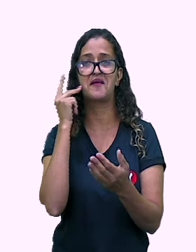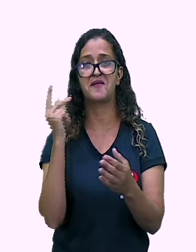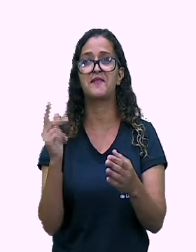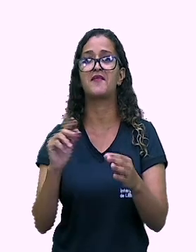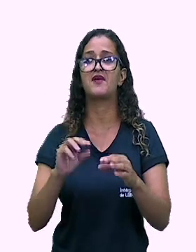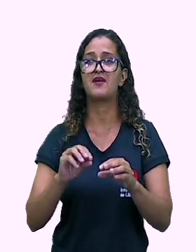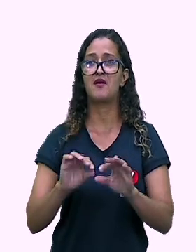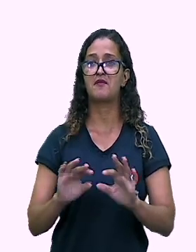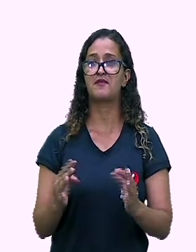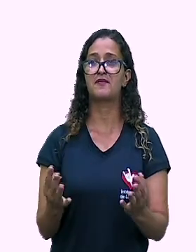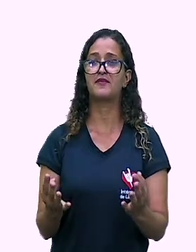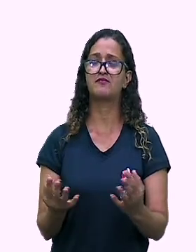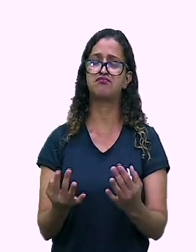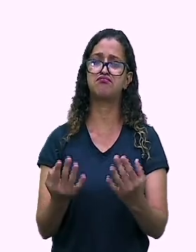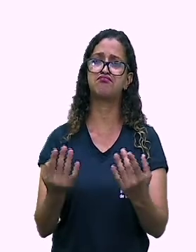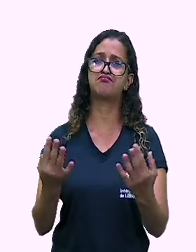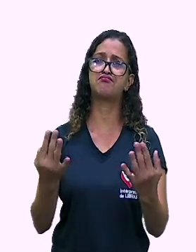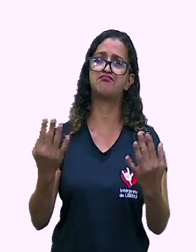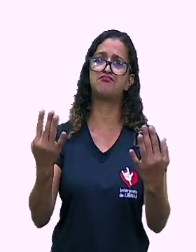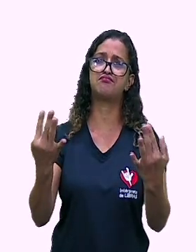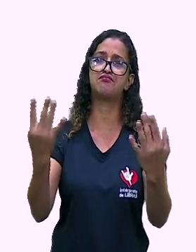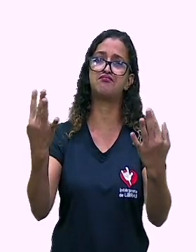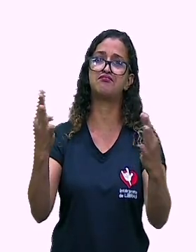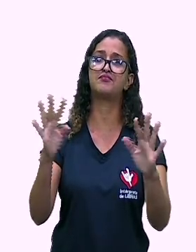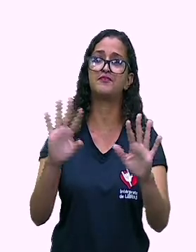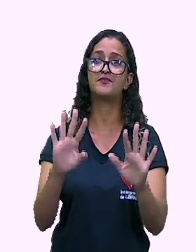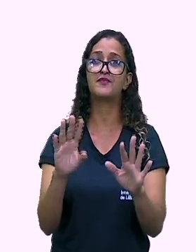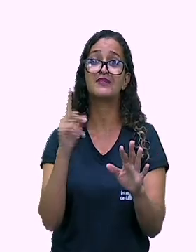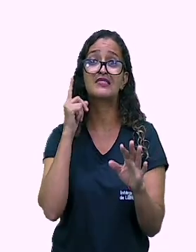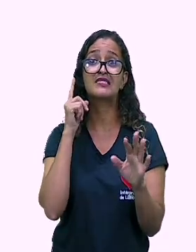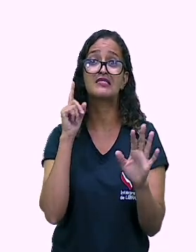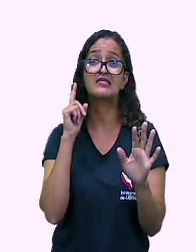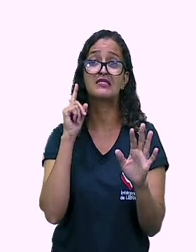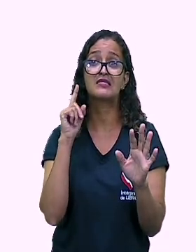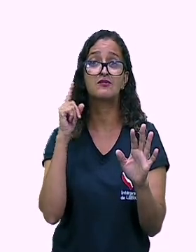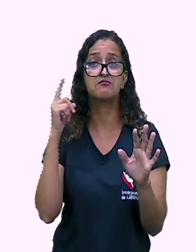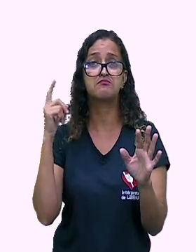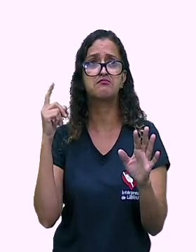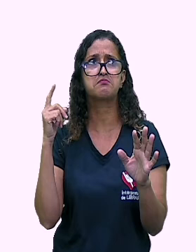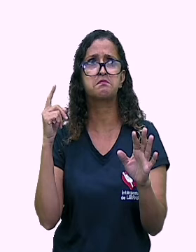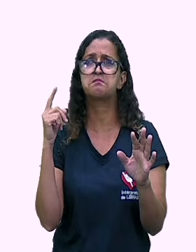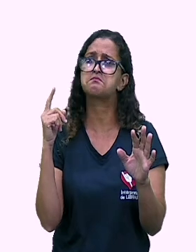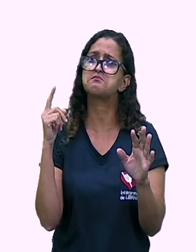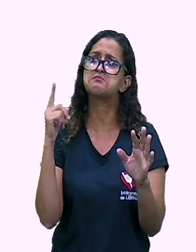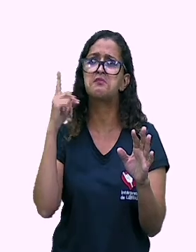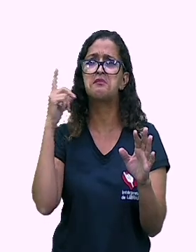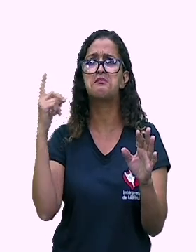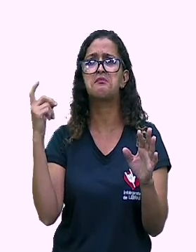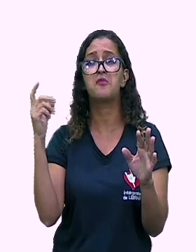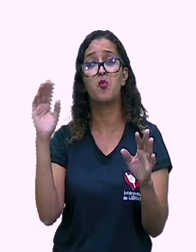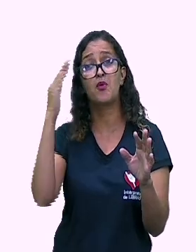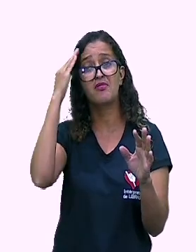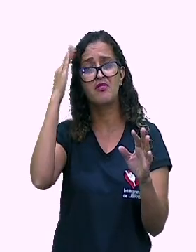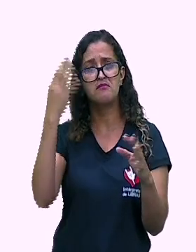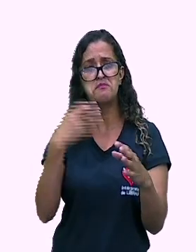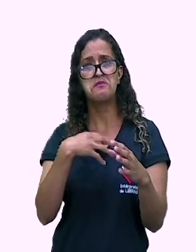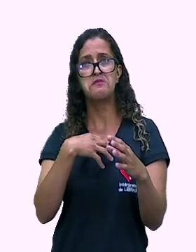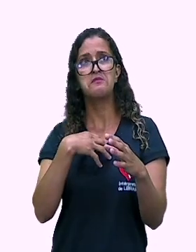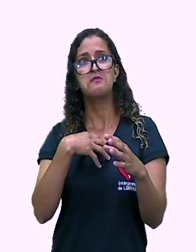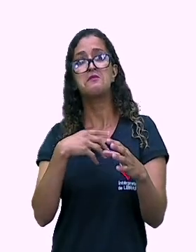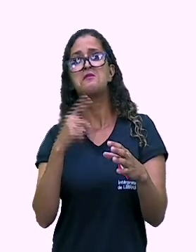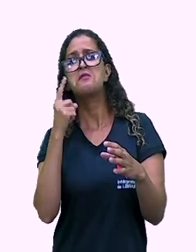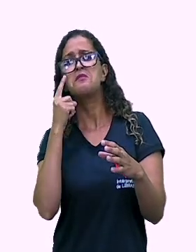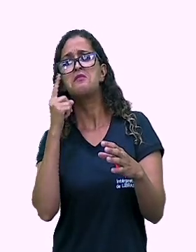acabar toda a pressão, você não vai escutar mais aquele chiado da panela e então